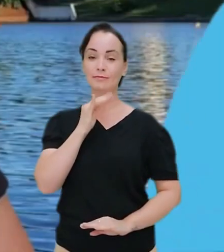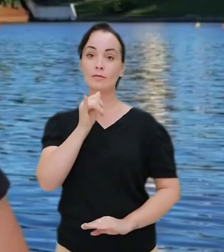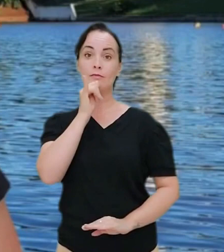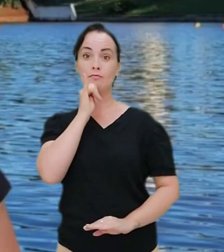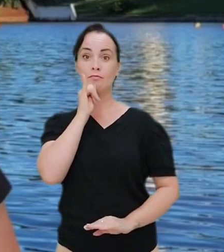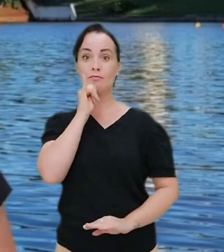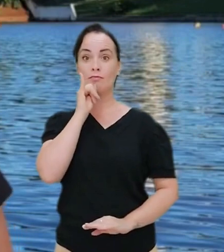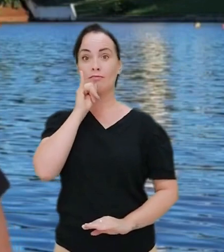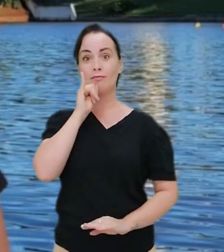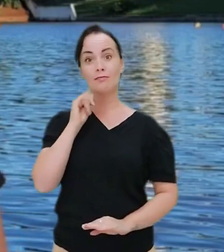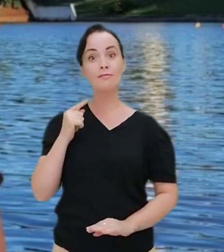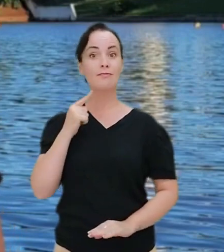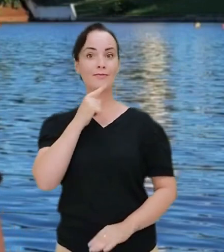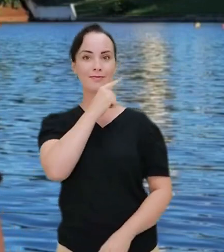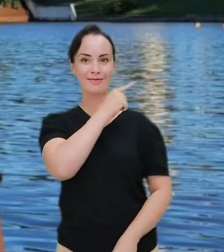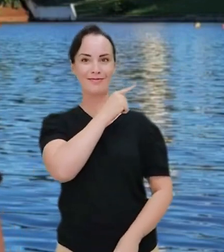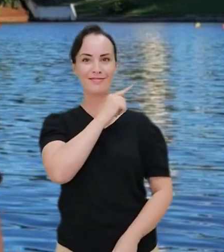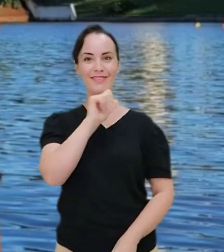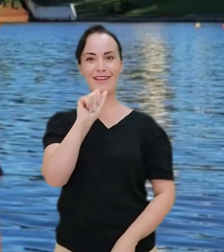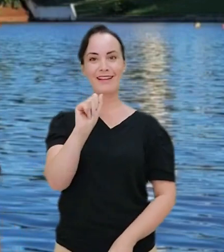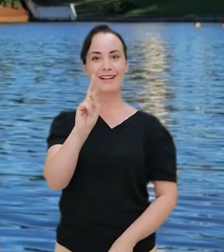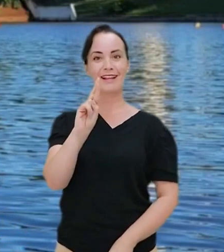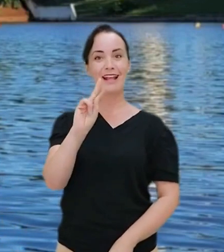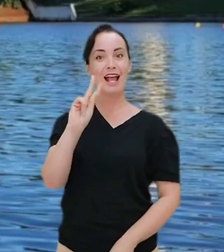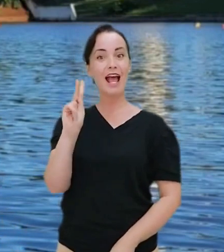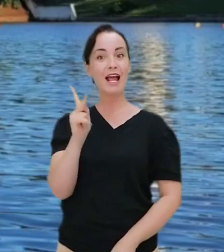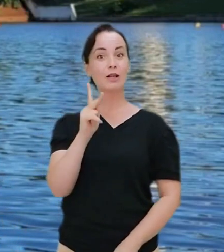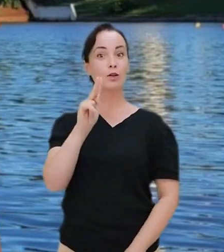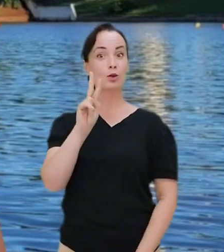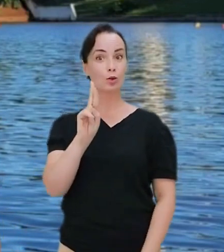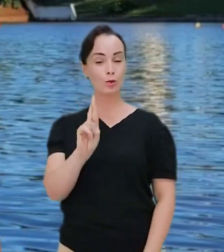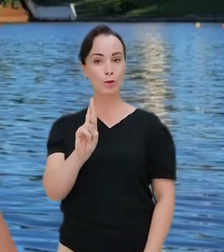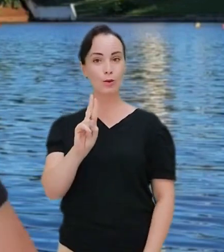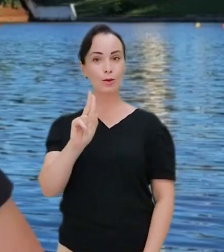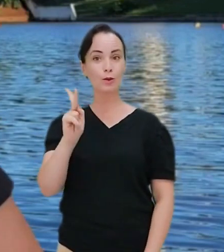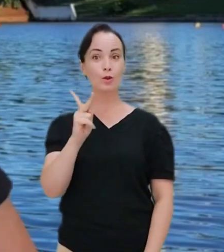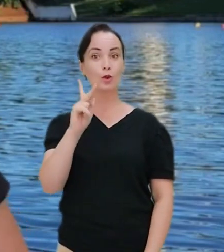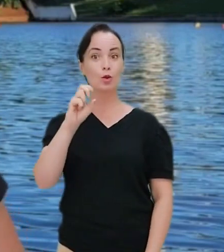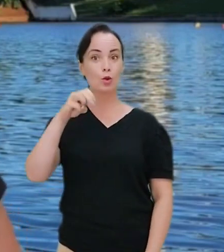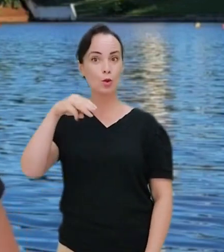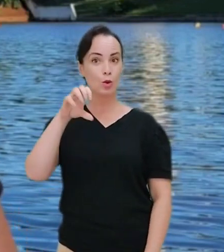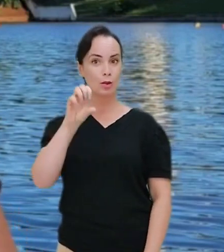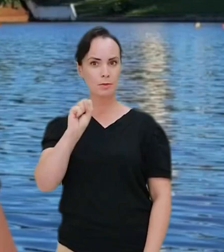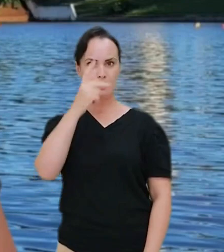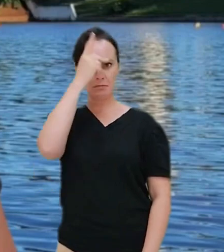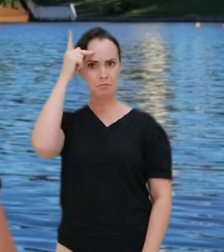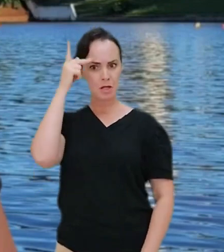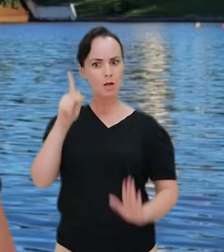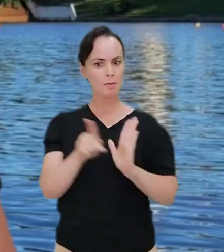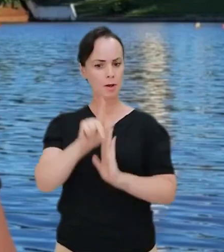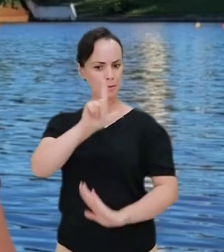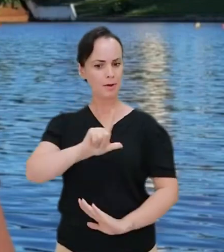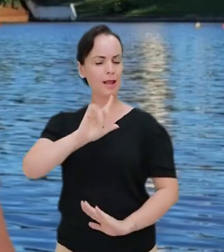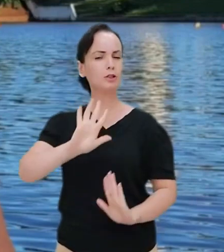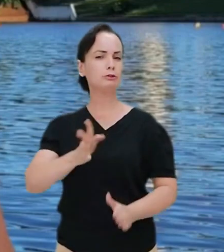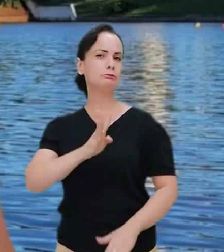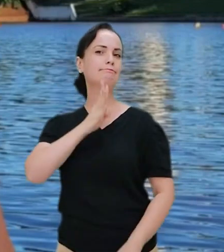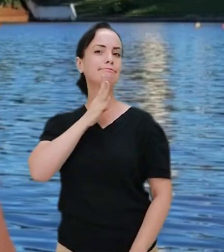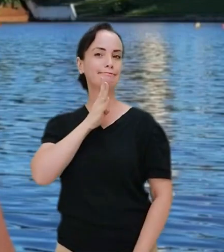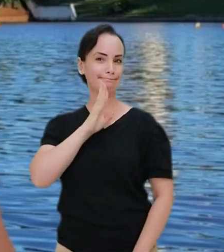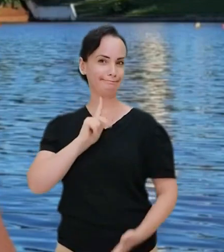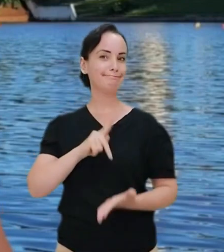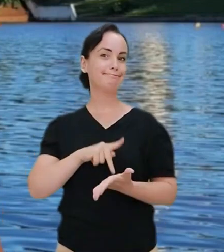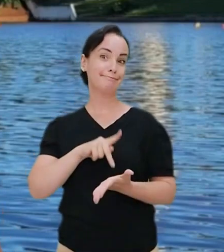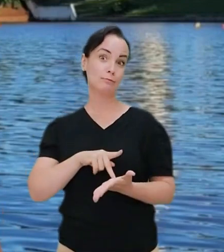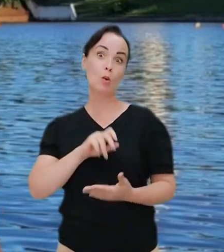Como, por exemplo, o colonizador inglês Arthur Thomas. Quem é londrinense já ouviu falar dele por aí, não é